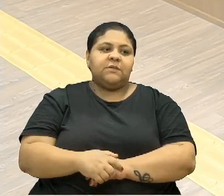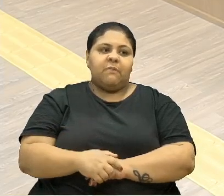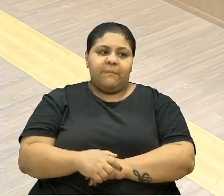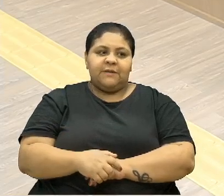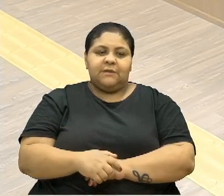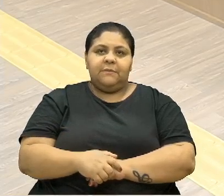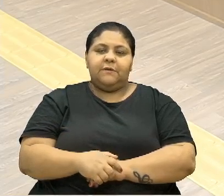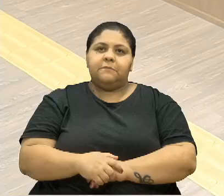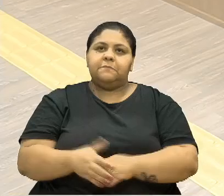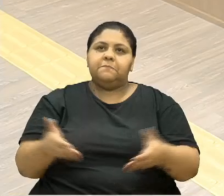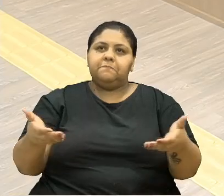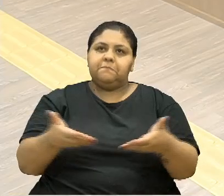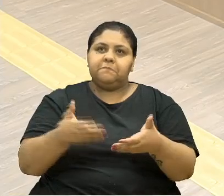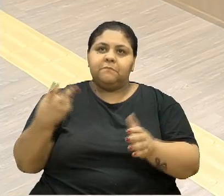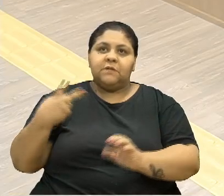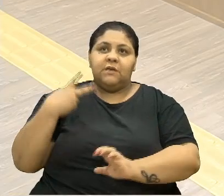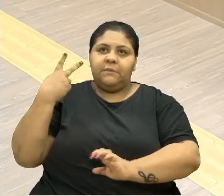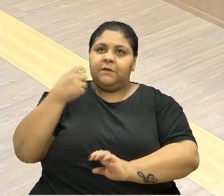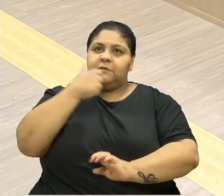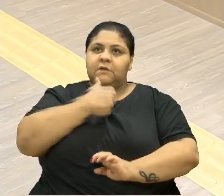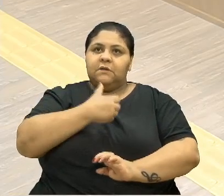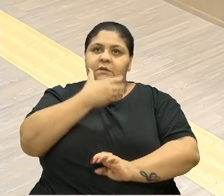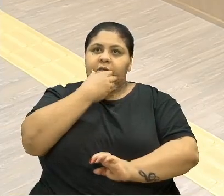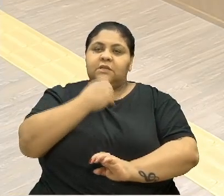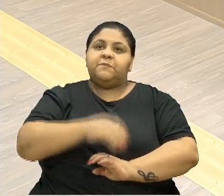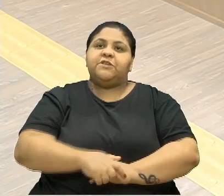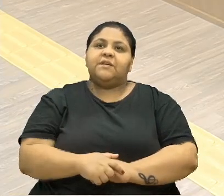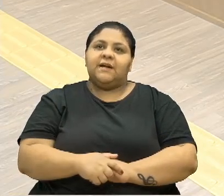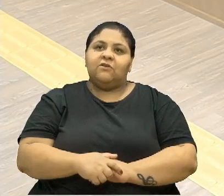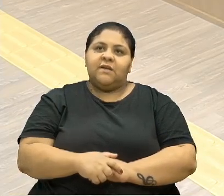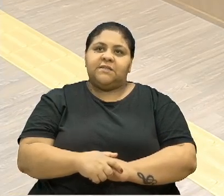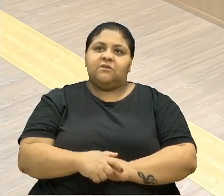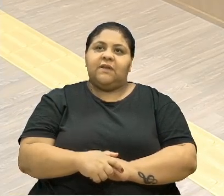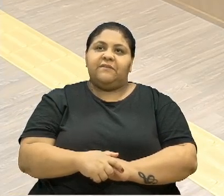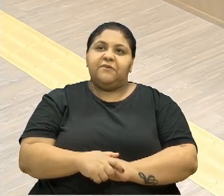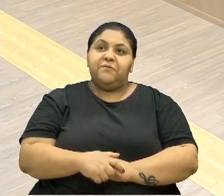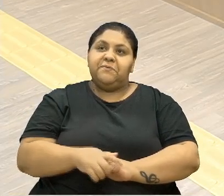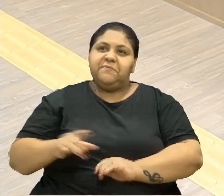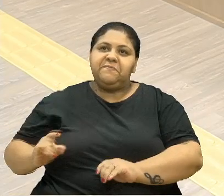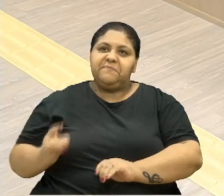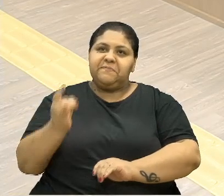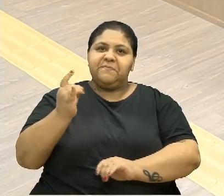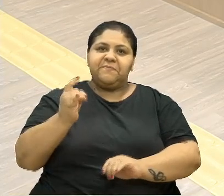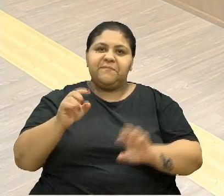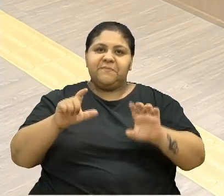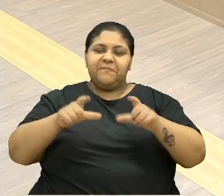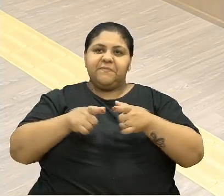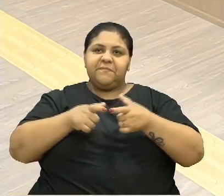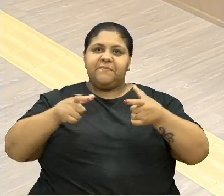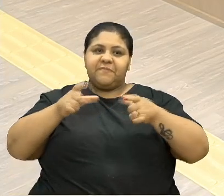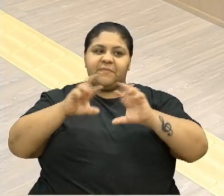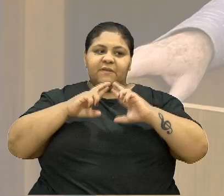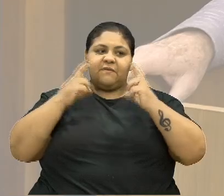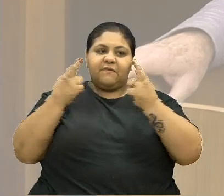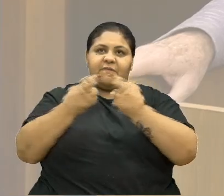Presidente, caros colegas vereadores, no meu último grande expediente do